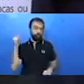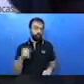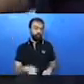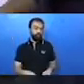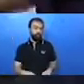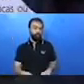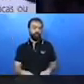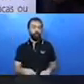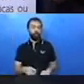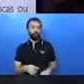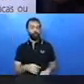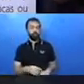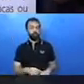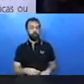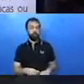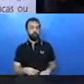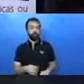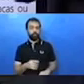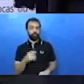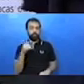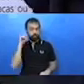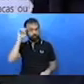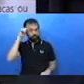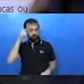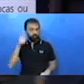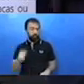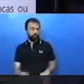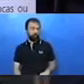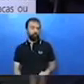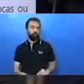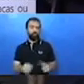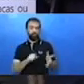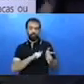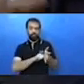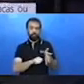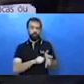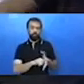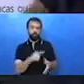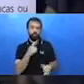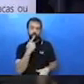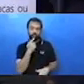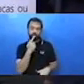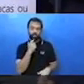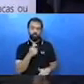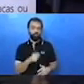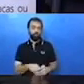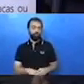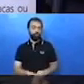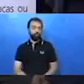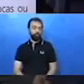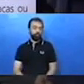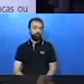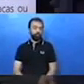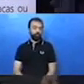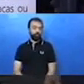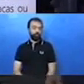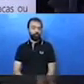Fiz de cinza. Vou marcar de vermelho. Lembra que tinha a perguntinha que eu falei que eu já ia deixar marcado com